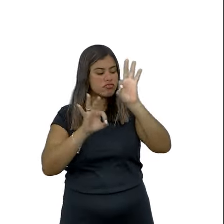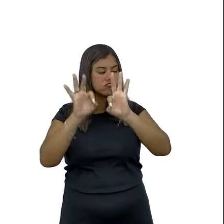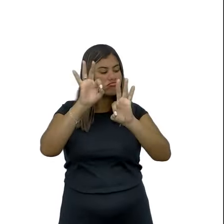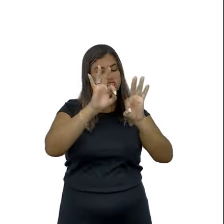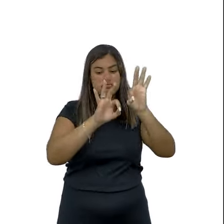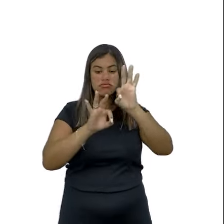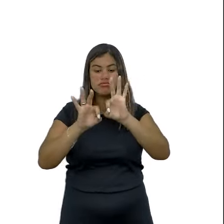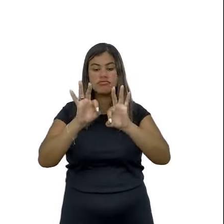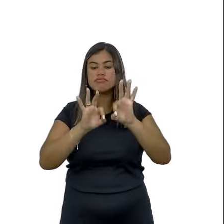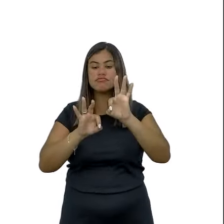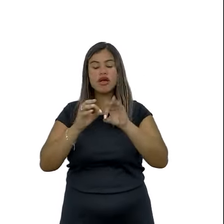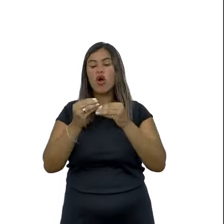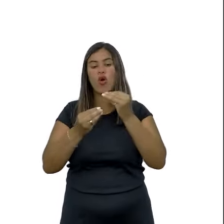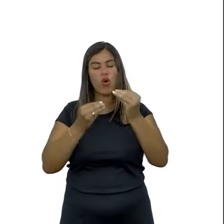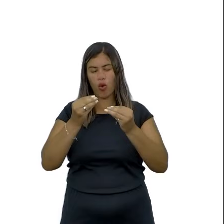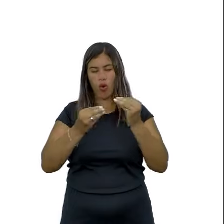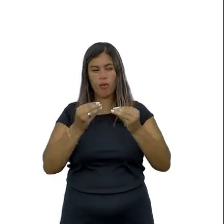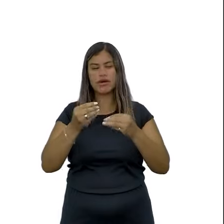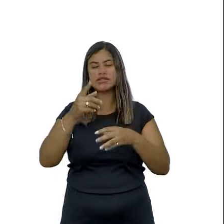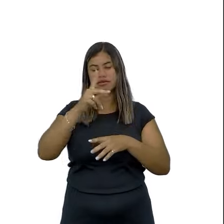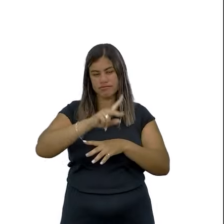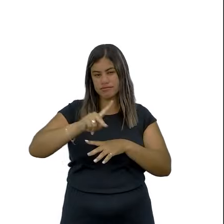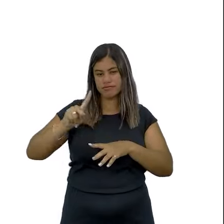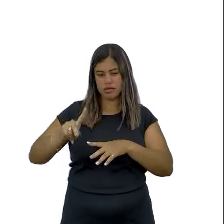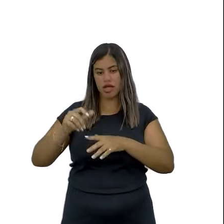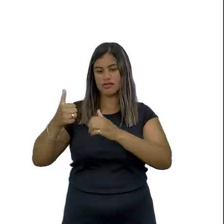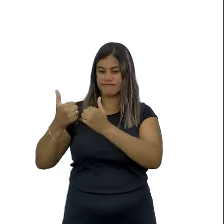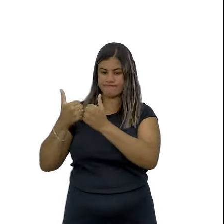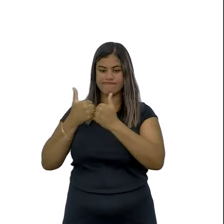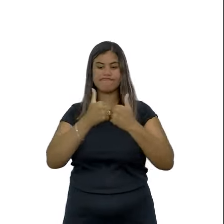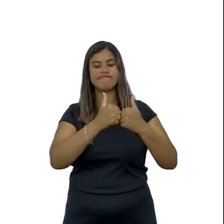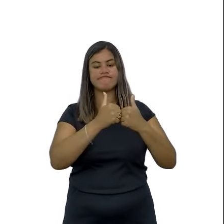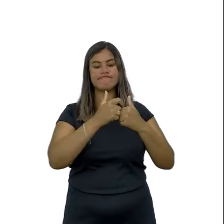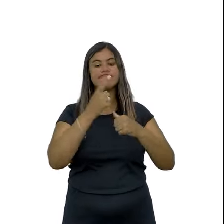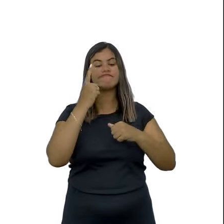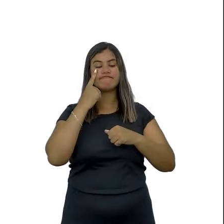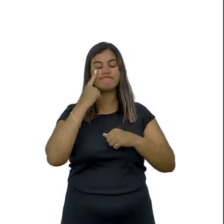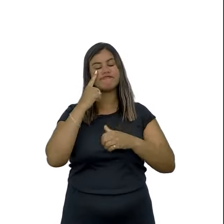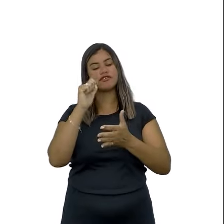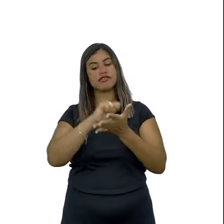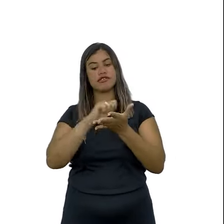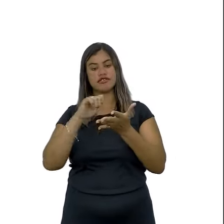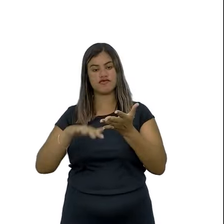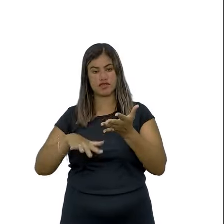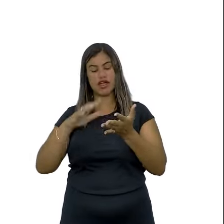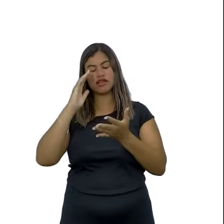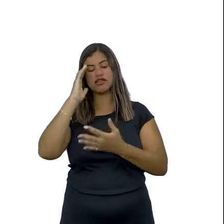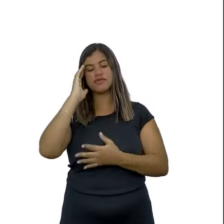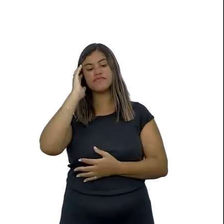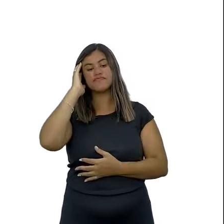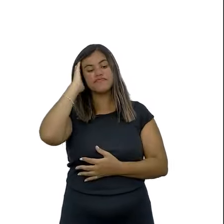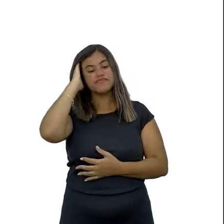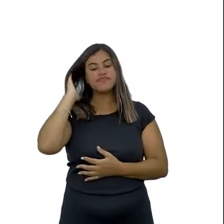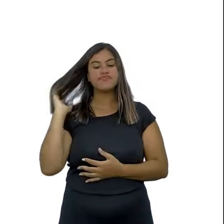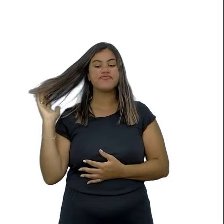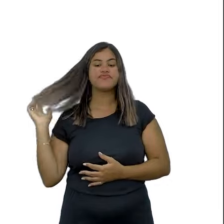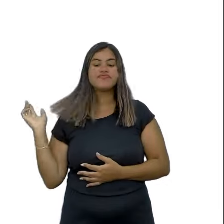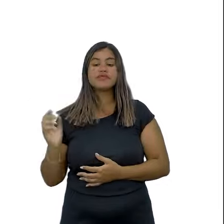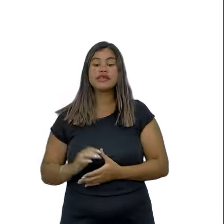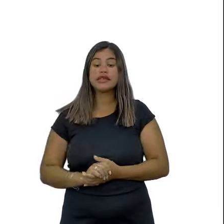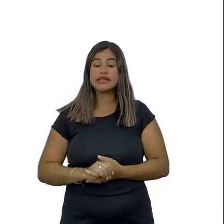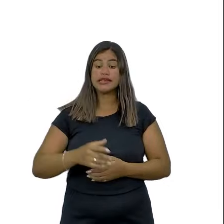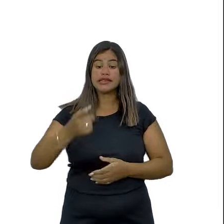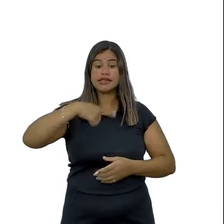vai acompanhando essa atividade e a gente pode, antes